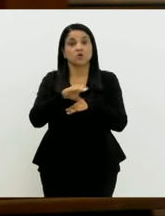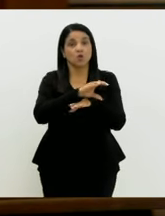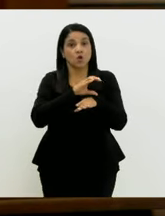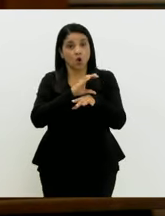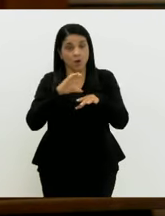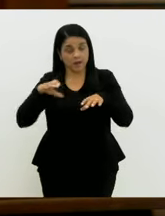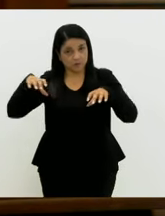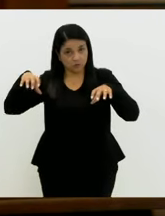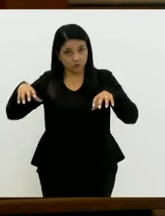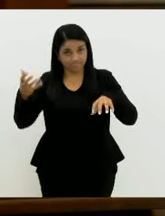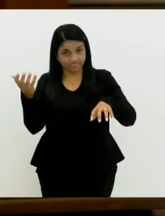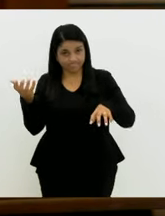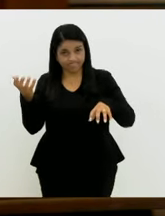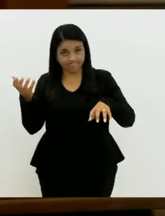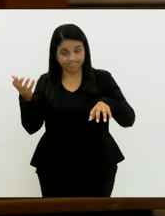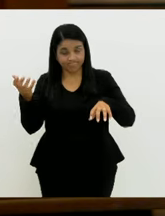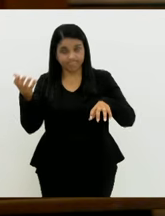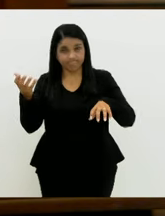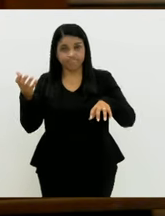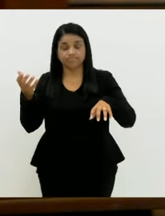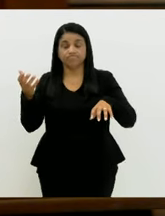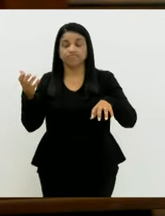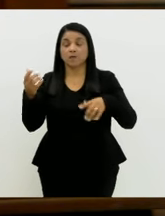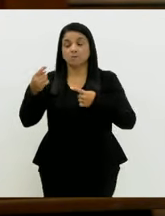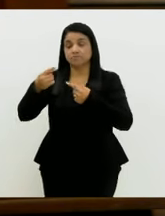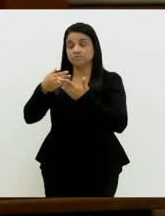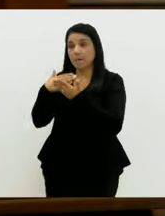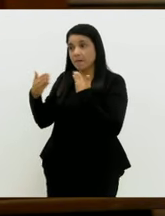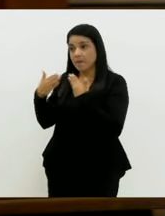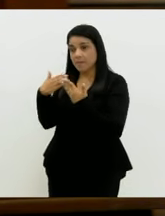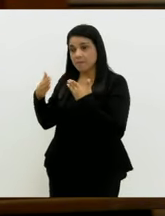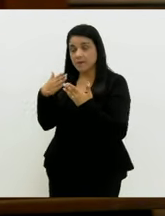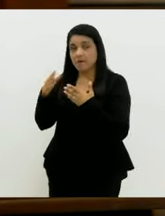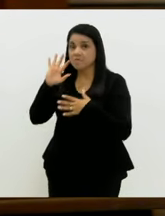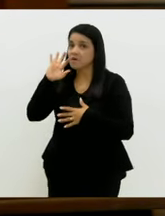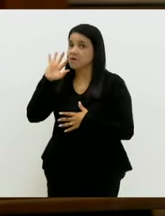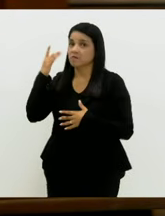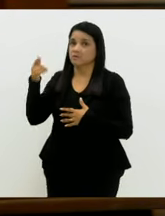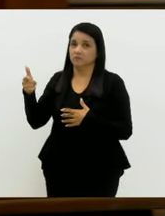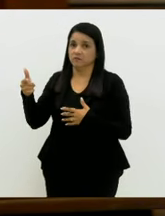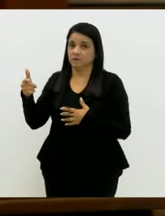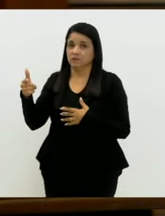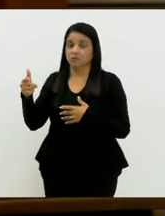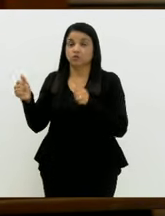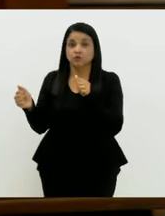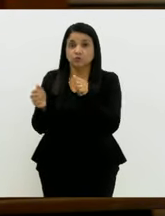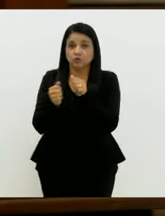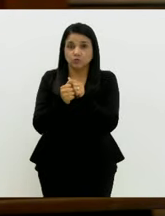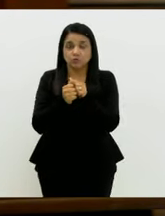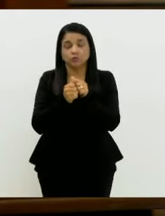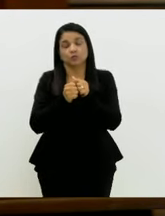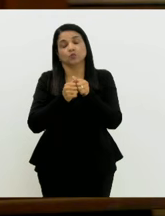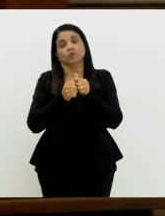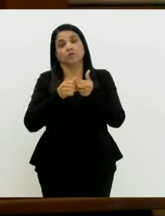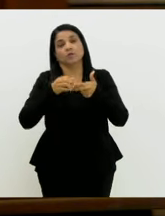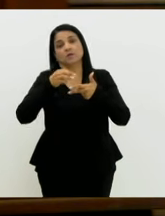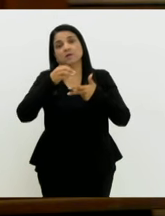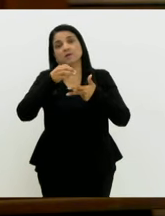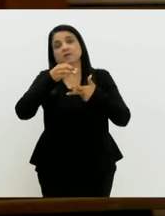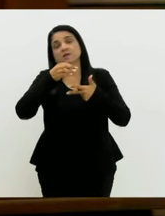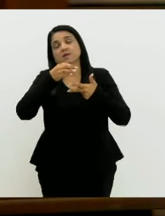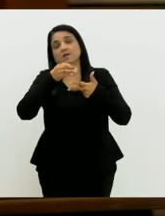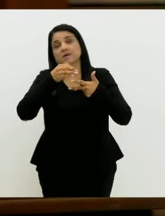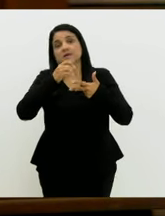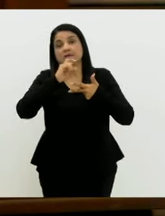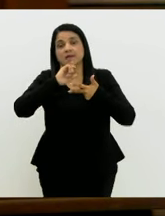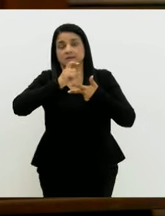Nacional uma solução política para isso, junto com o Executivo Federal.